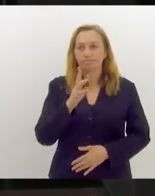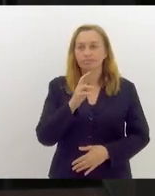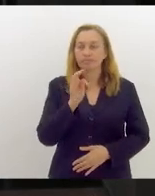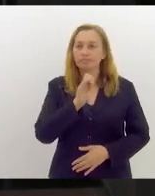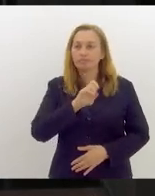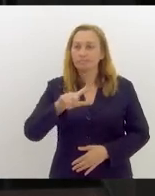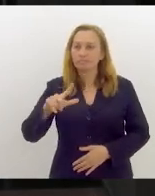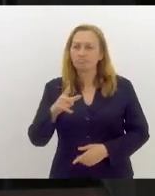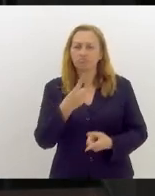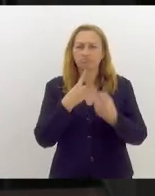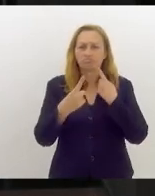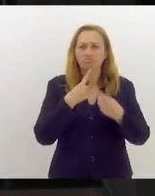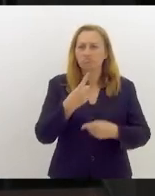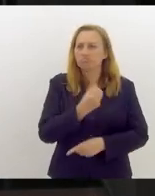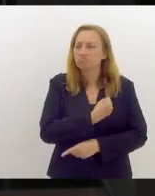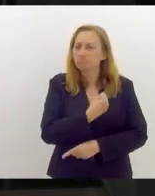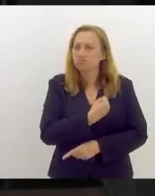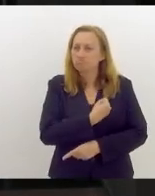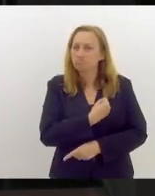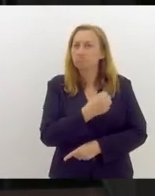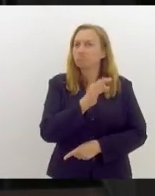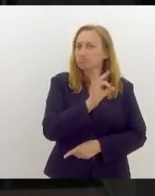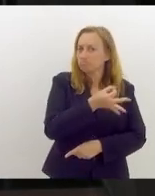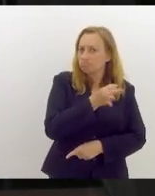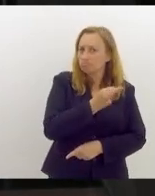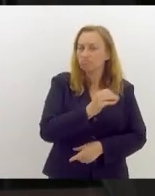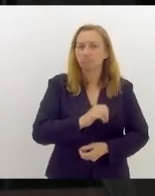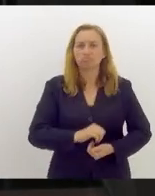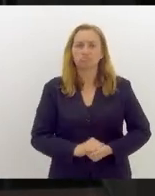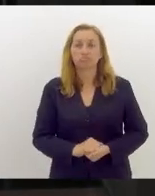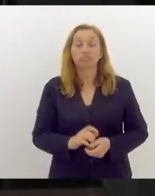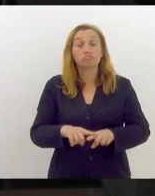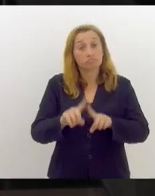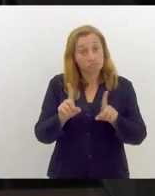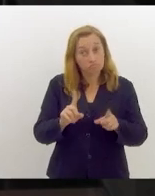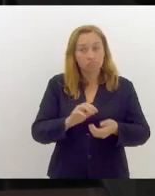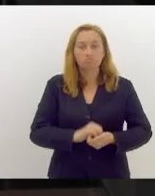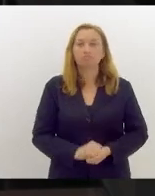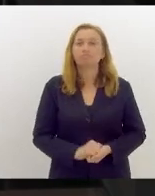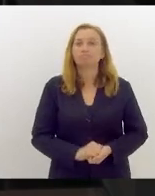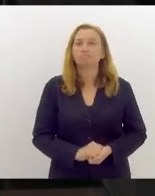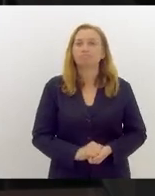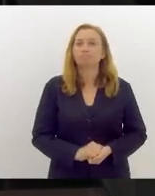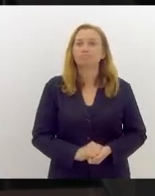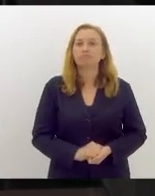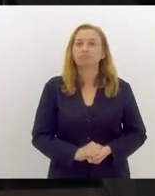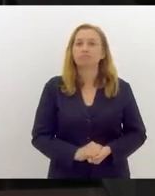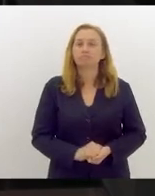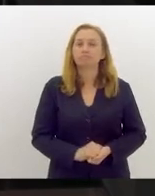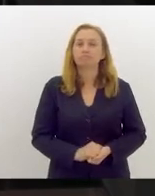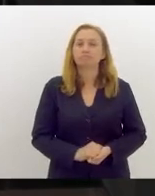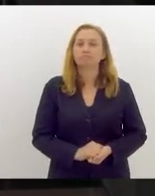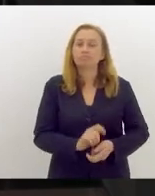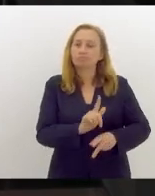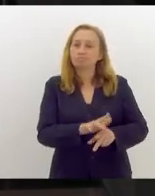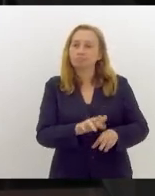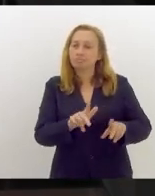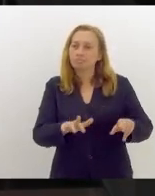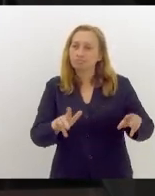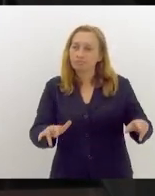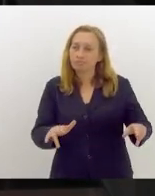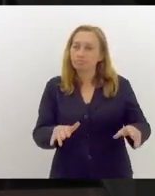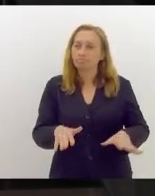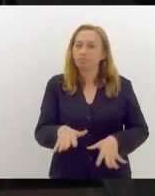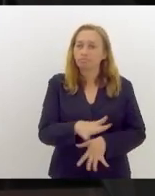discute-se que número é o número correto Mas disse diversas fontes